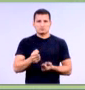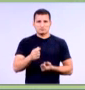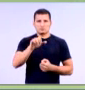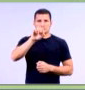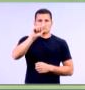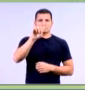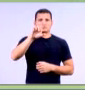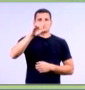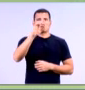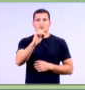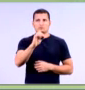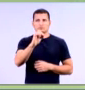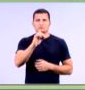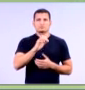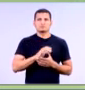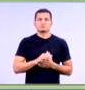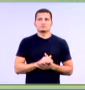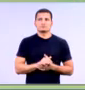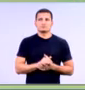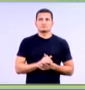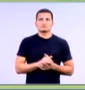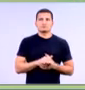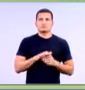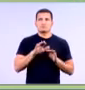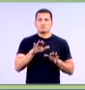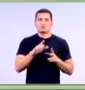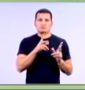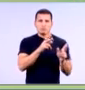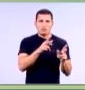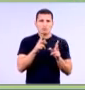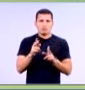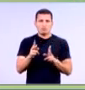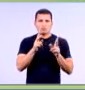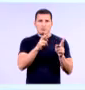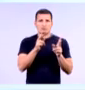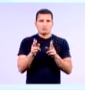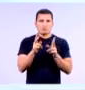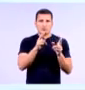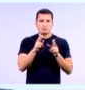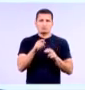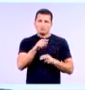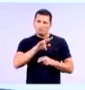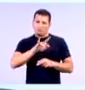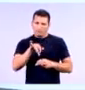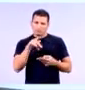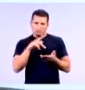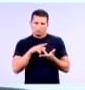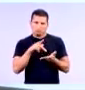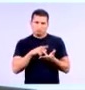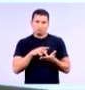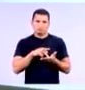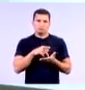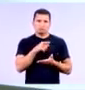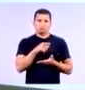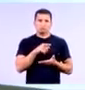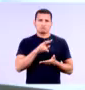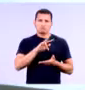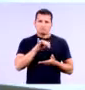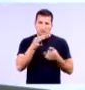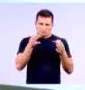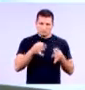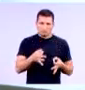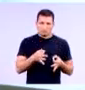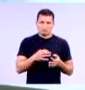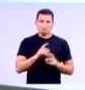o parâmetro saldo. Só que ficou tudo igual. Isso aqui vai funcionar? Não. Ele vai pensar que